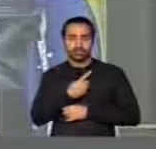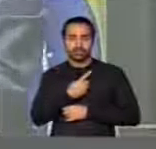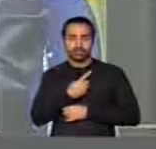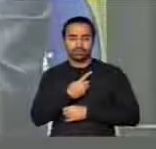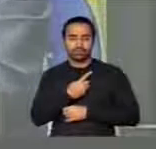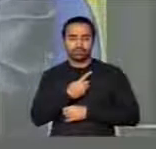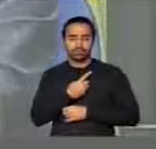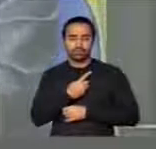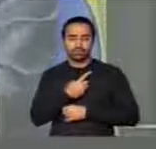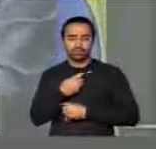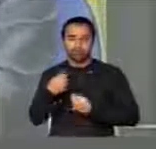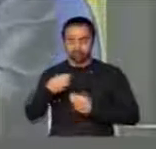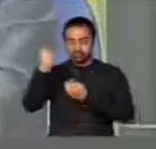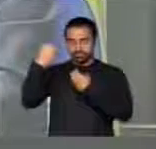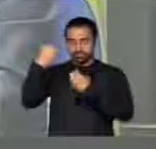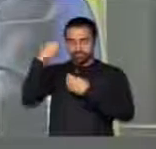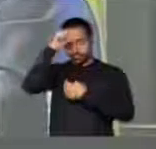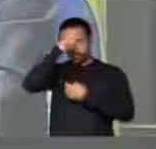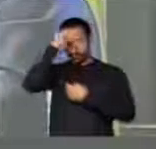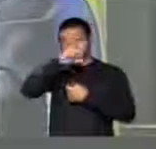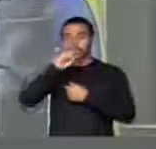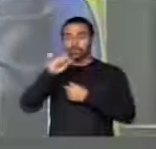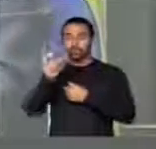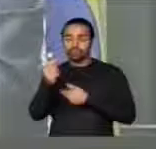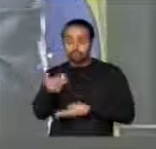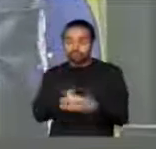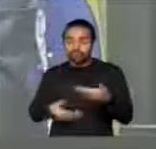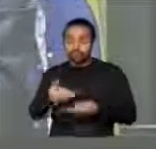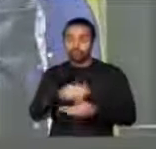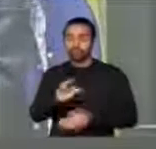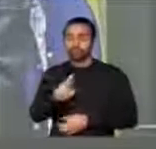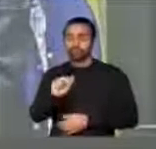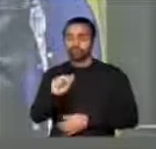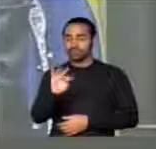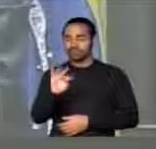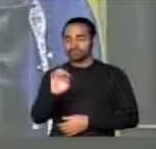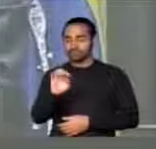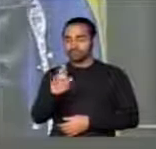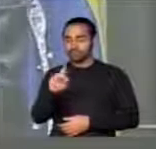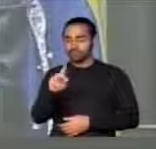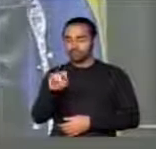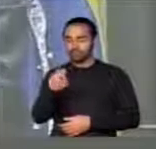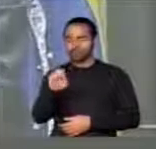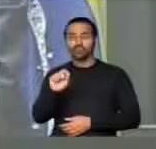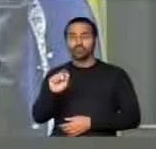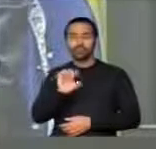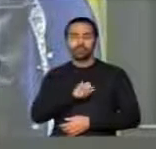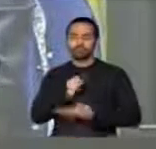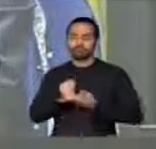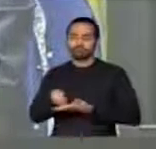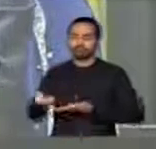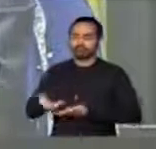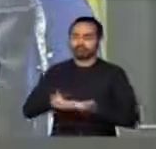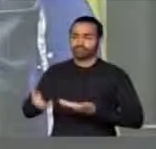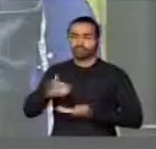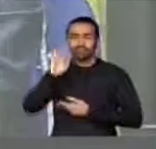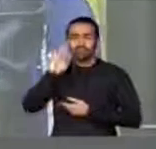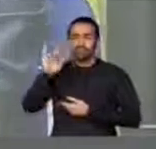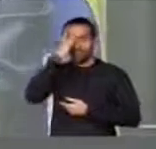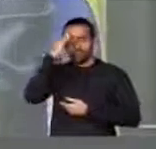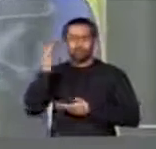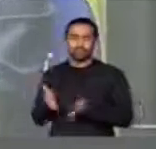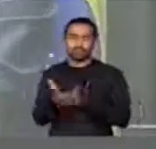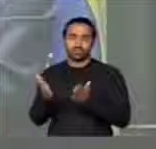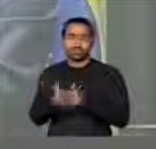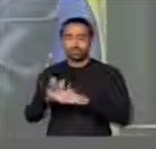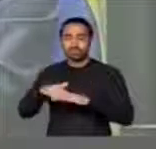desta campanha: fraternidade. Fraternidade, sobretudo, com os que mais precisam, com os que mais sofrem,